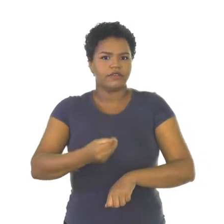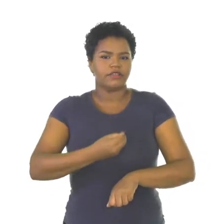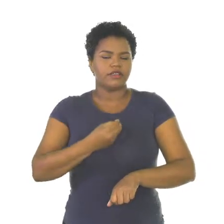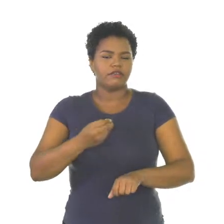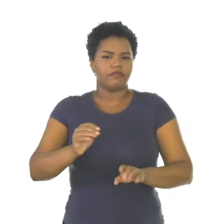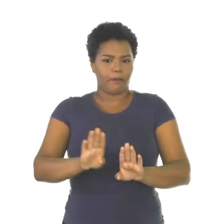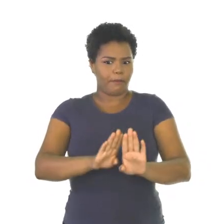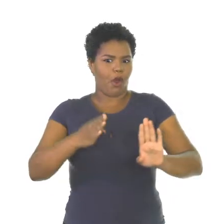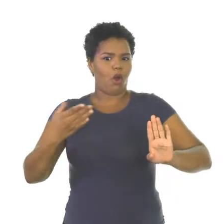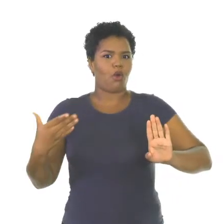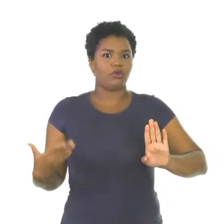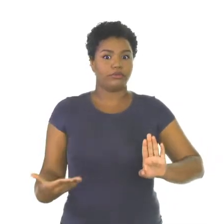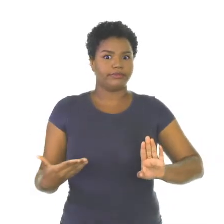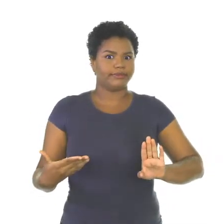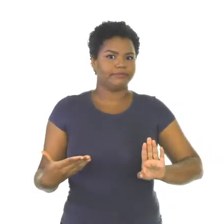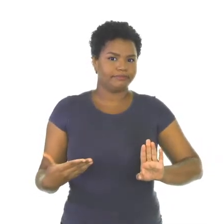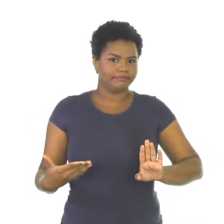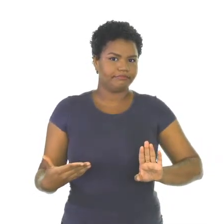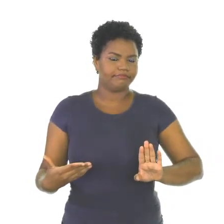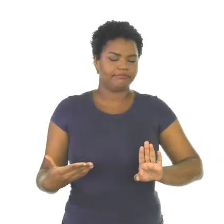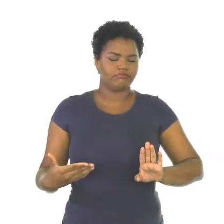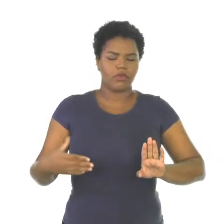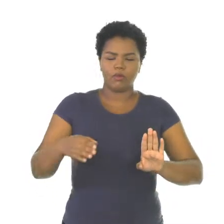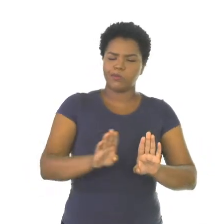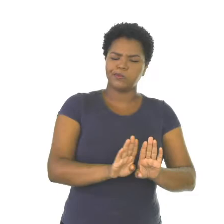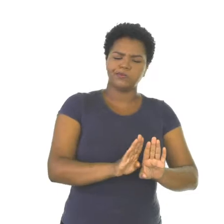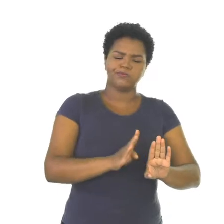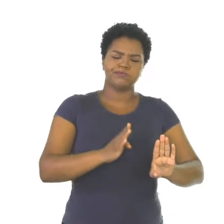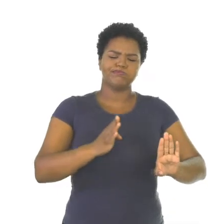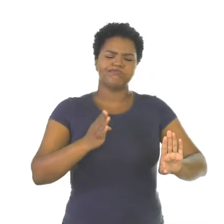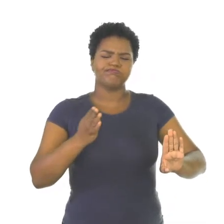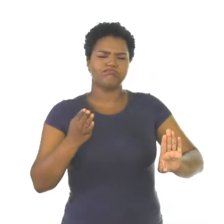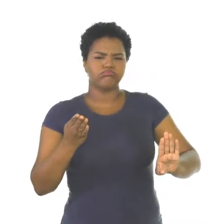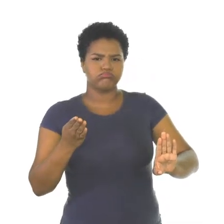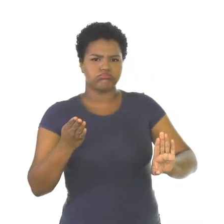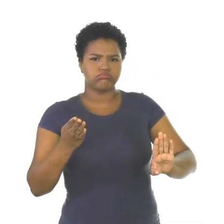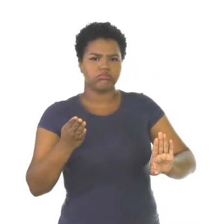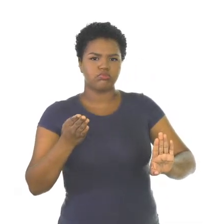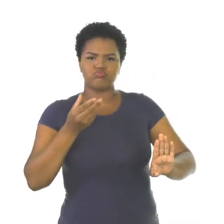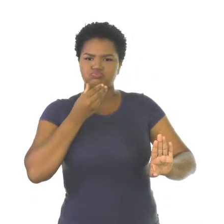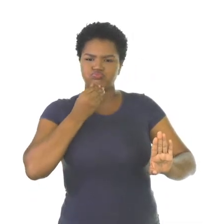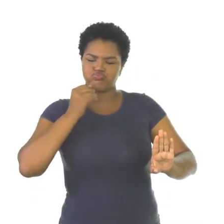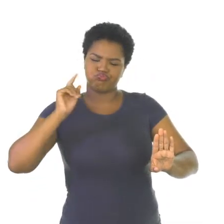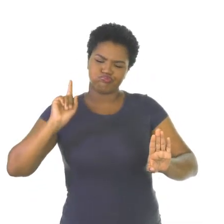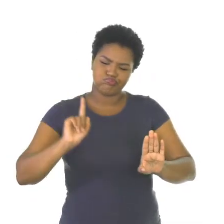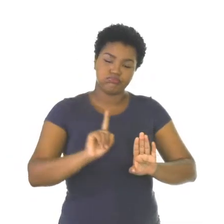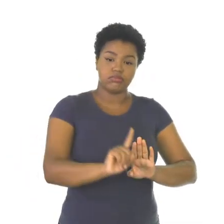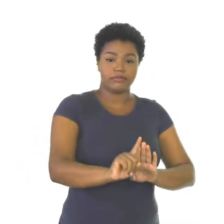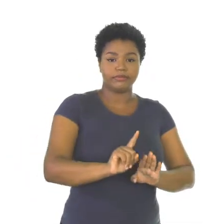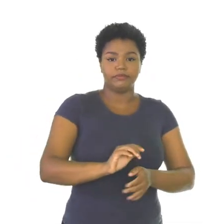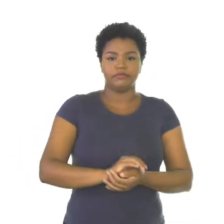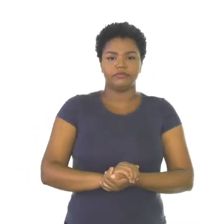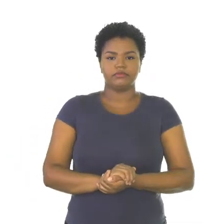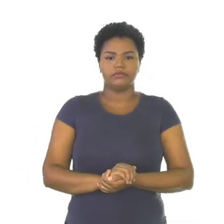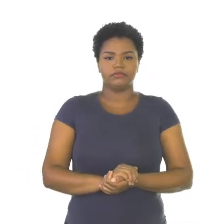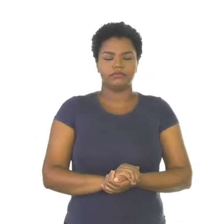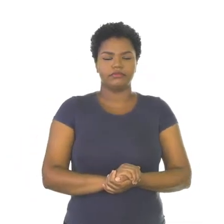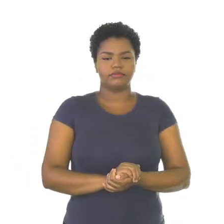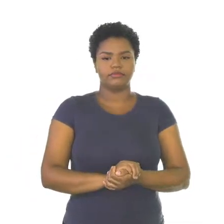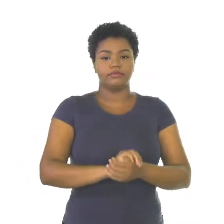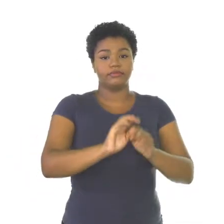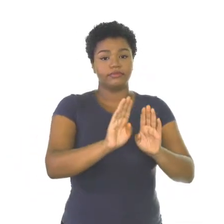porta. Eu abro devagarinho para passar o menininho. Eu abro bem